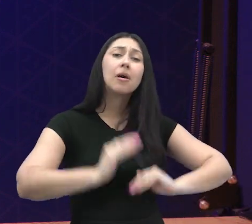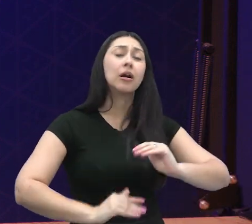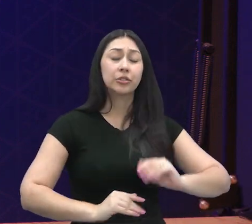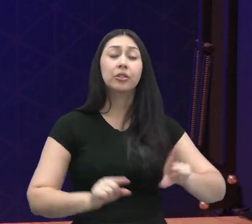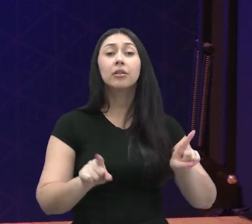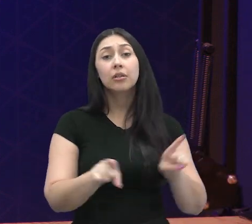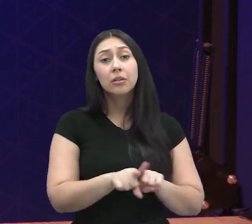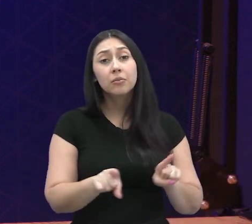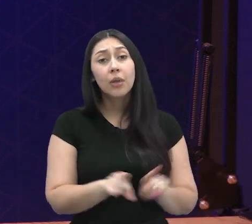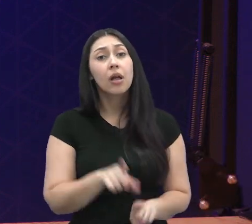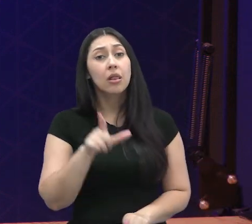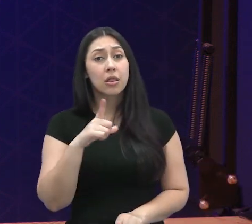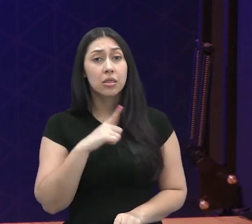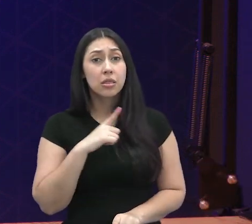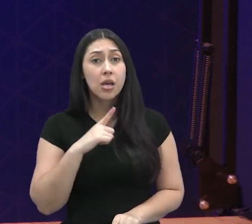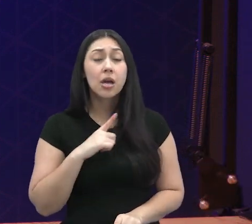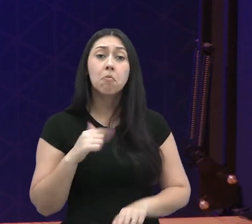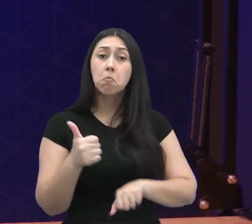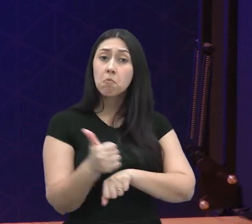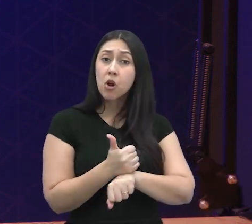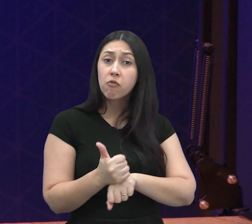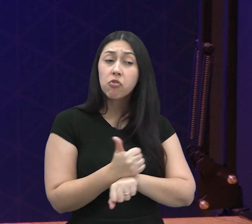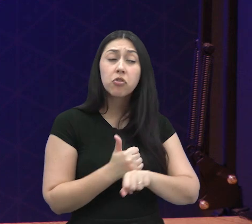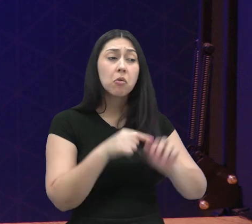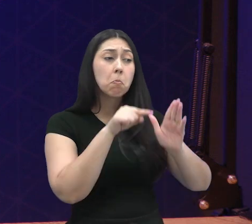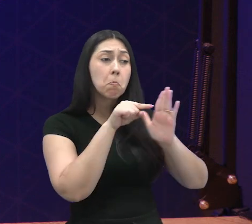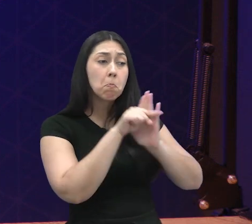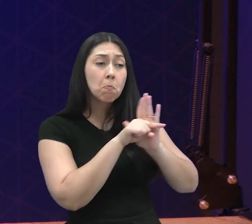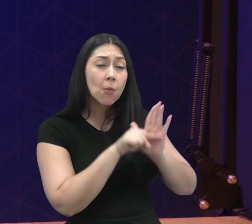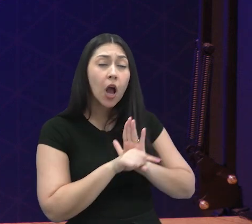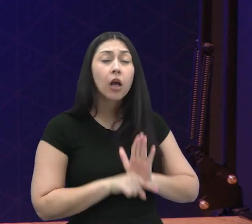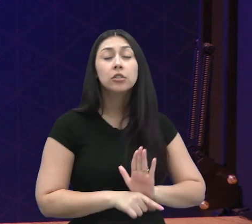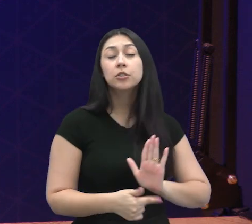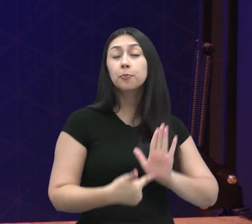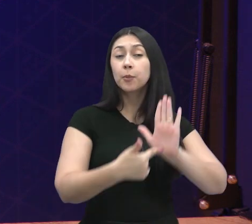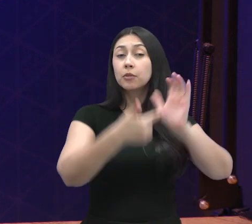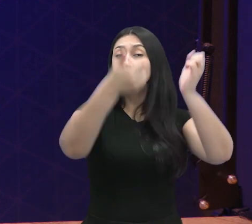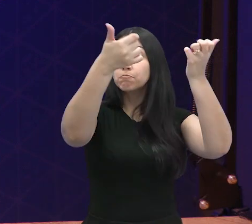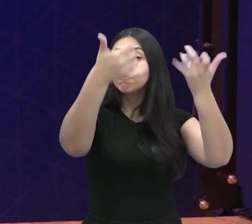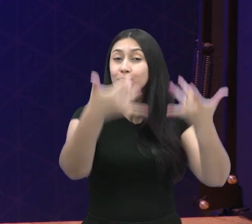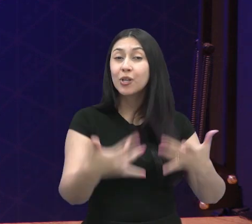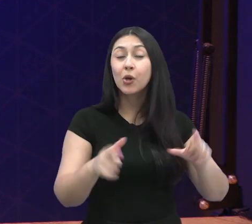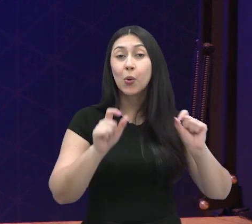gente vai ter aqui, inclusive, alguns estudiosos que explicam, né, que